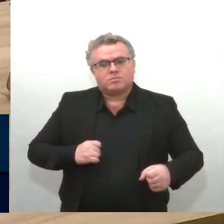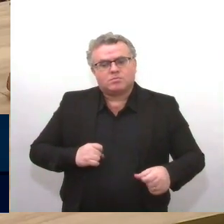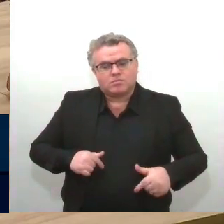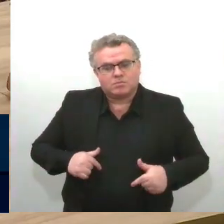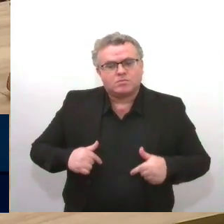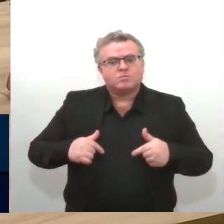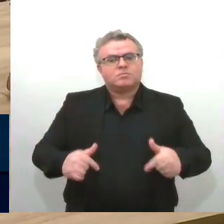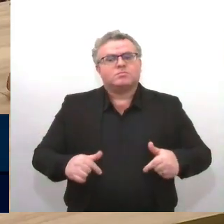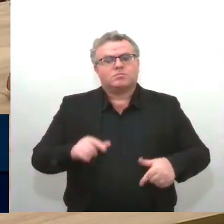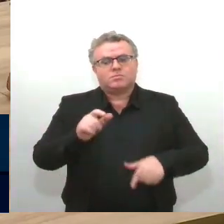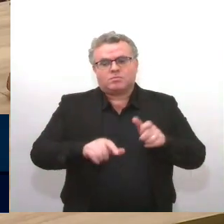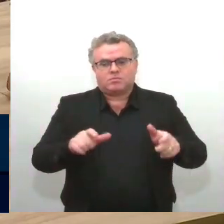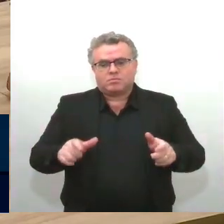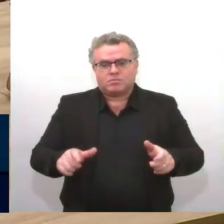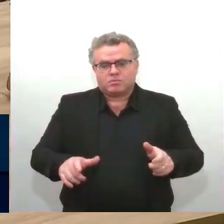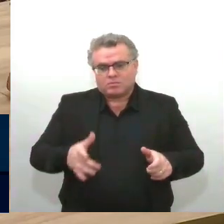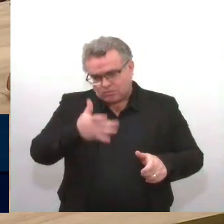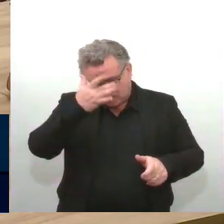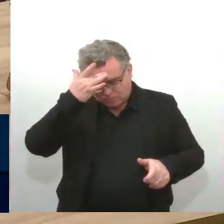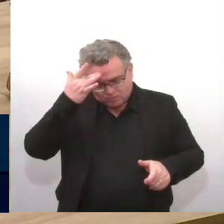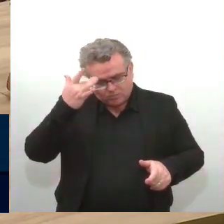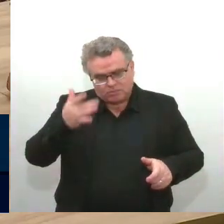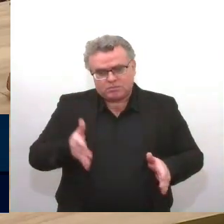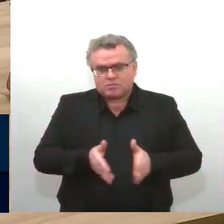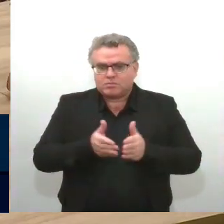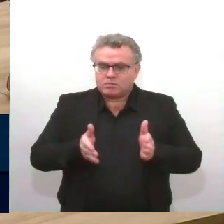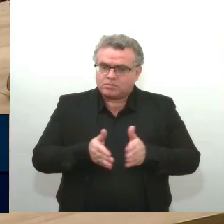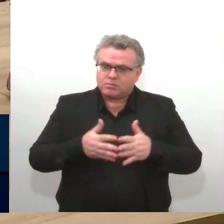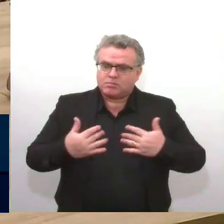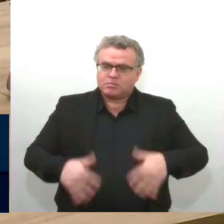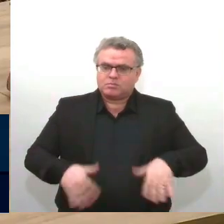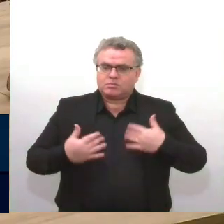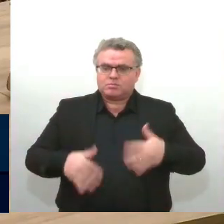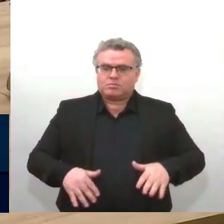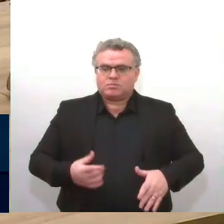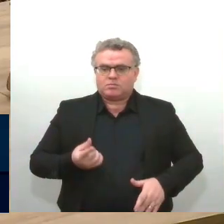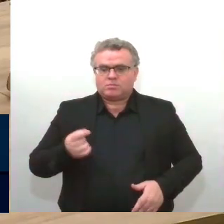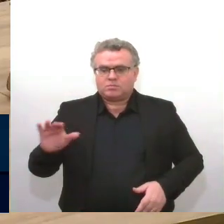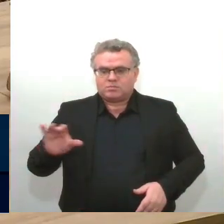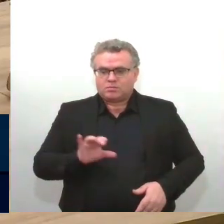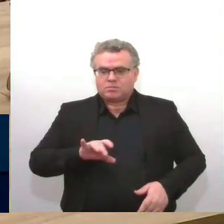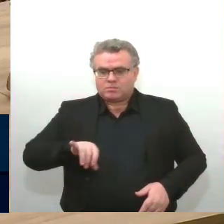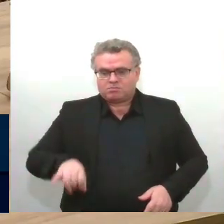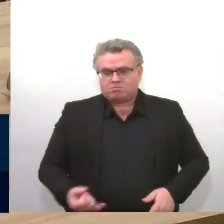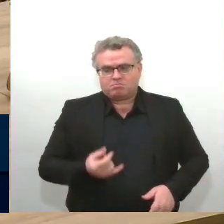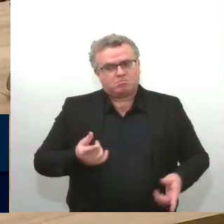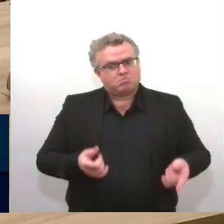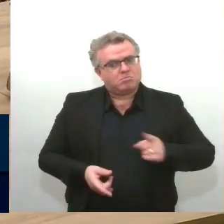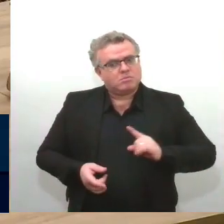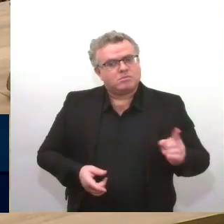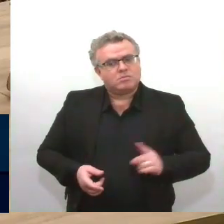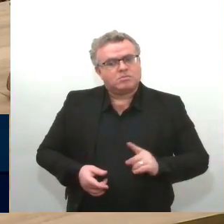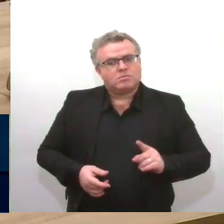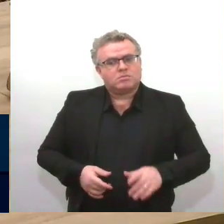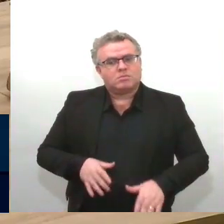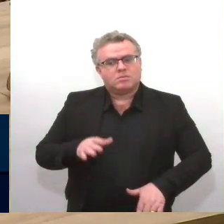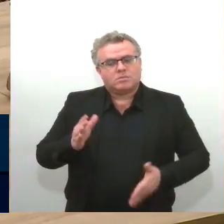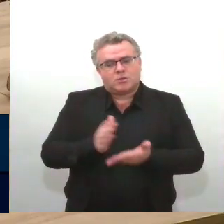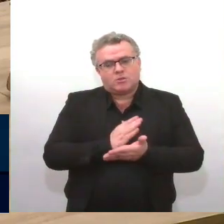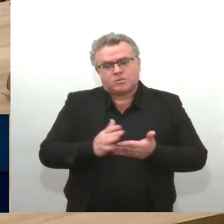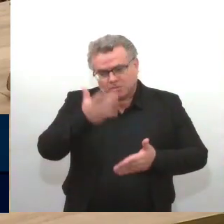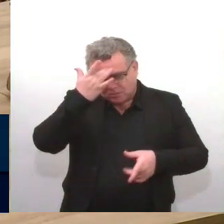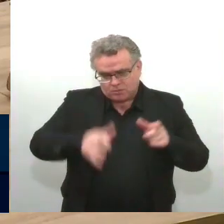eh não usem a máquina pública né como infelizmente algumas pessoas fazem só pensando nos